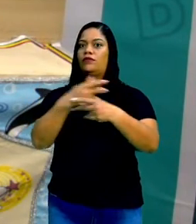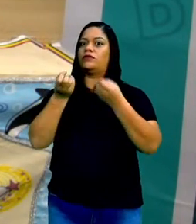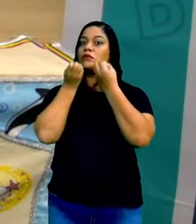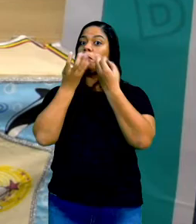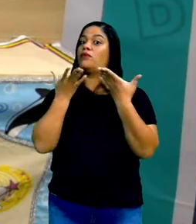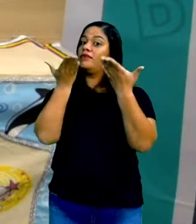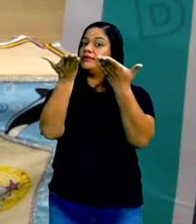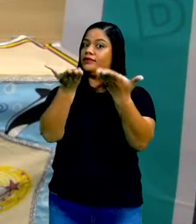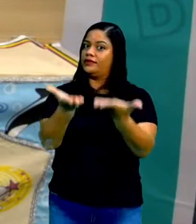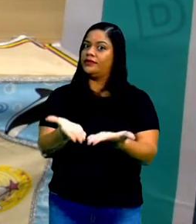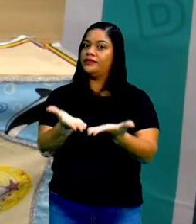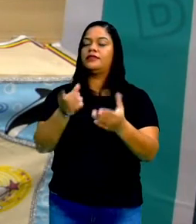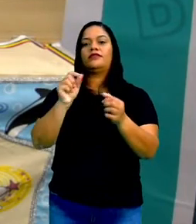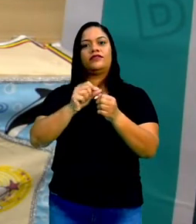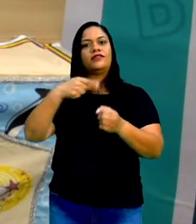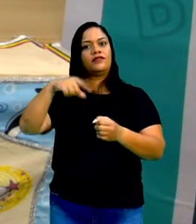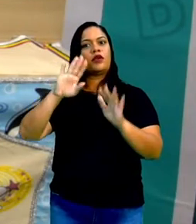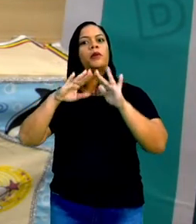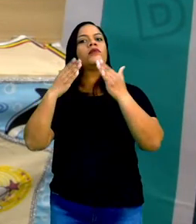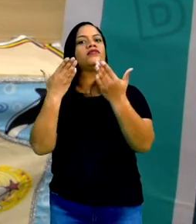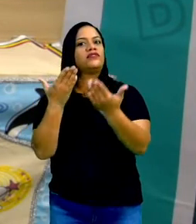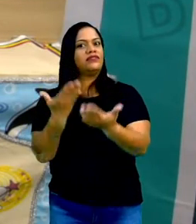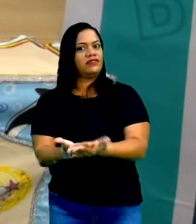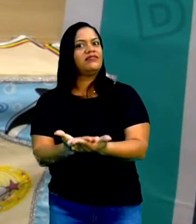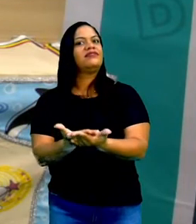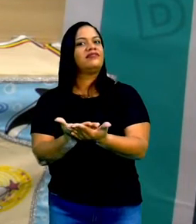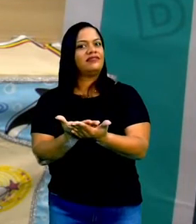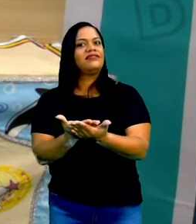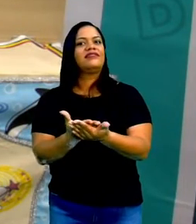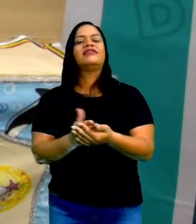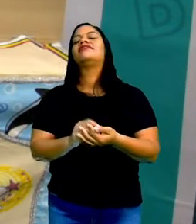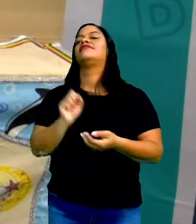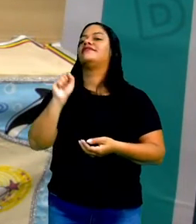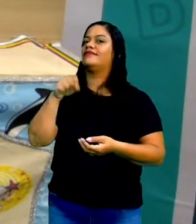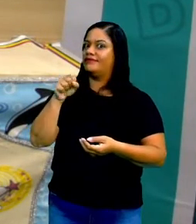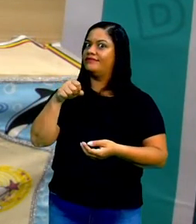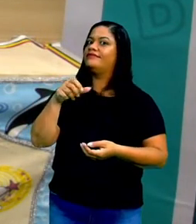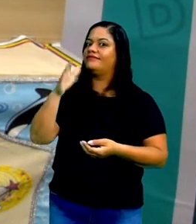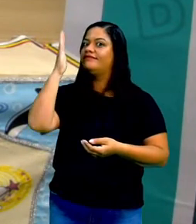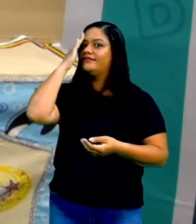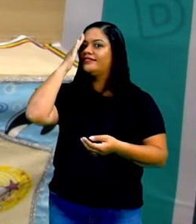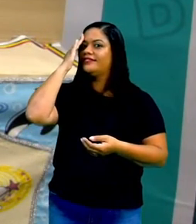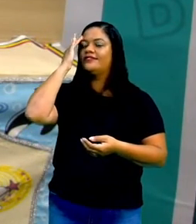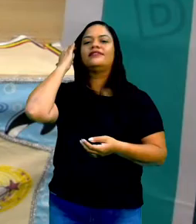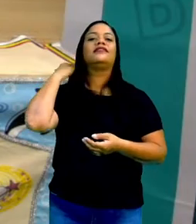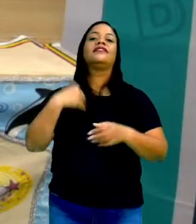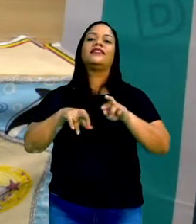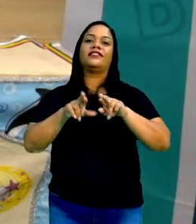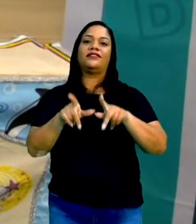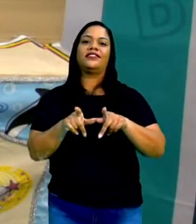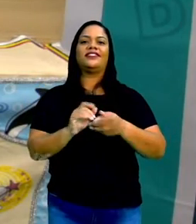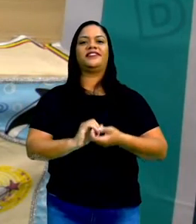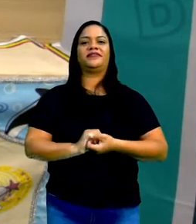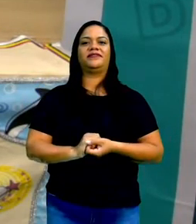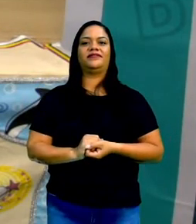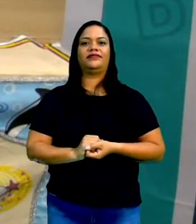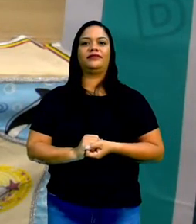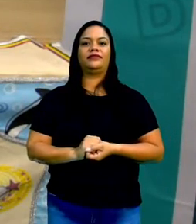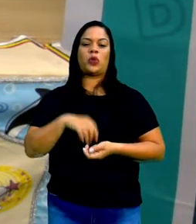boa pra você ir pra escola. Tá. Entendeu? É diferente, leiturinha.